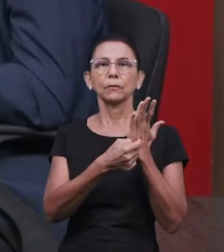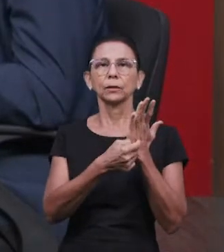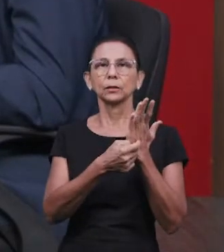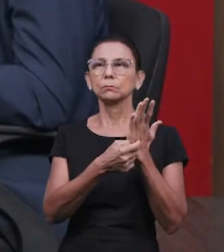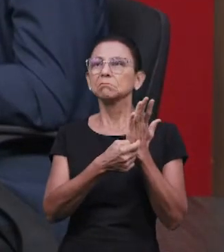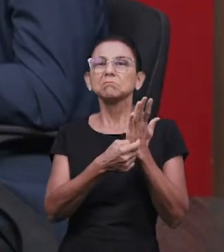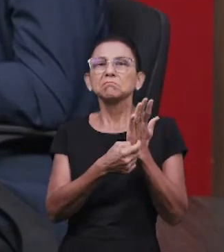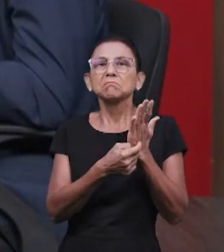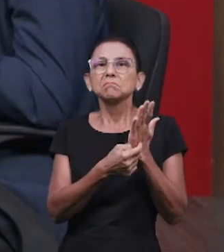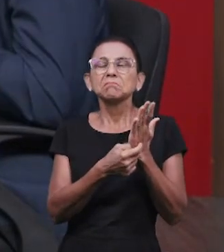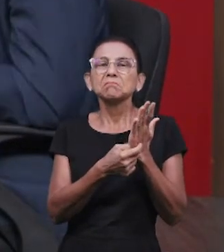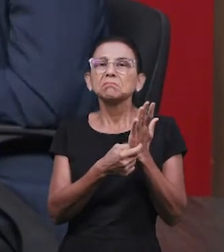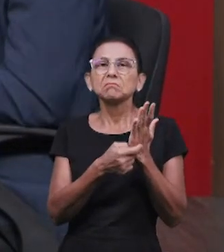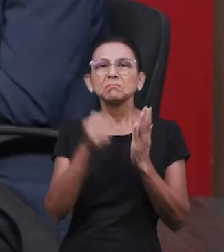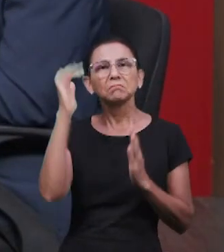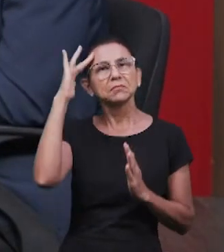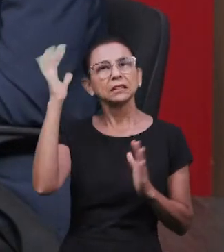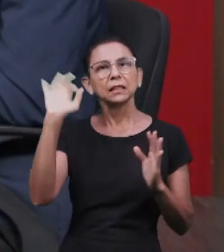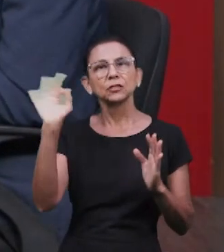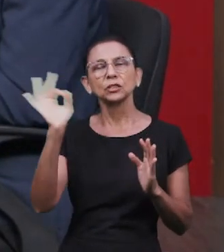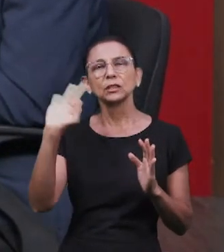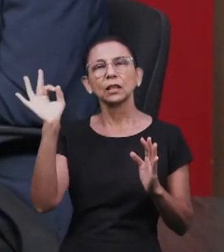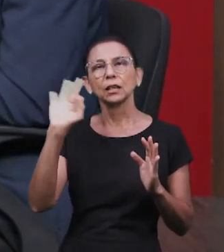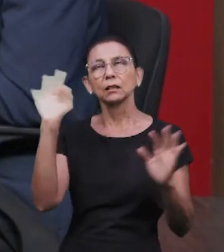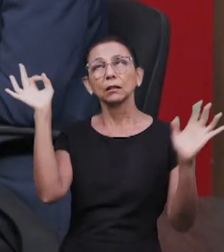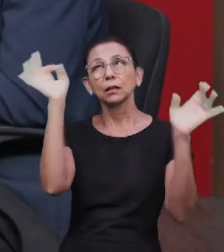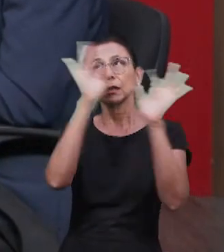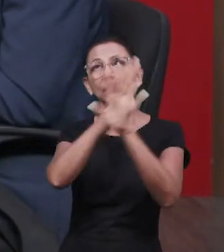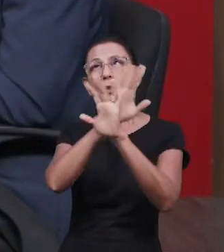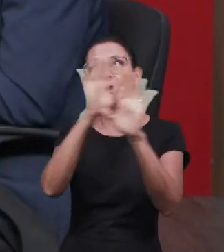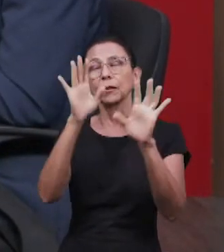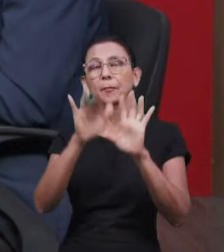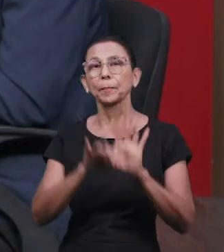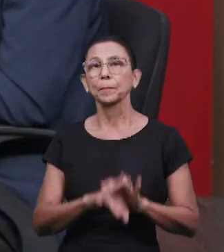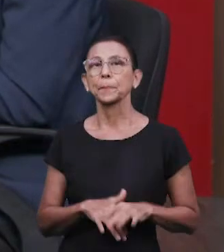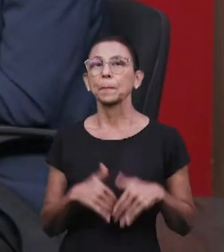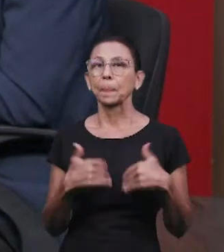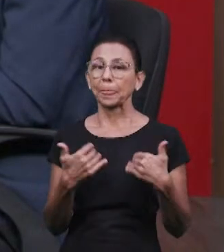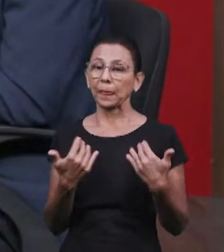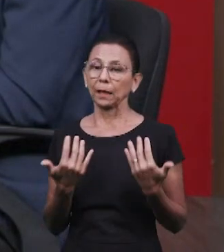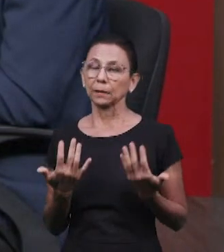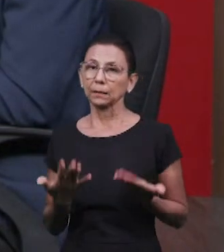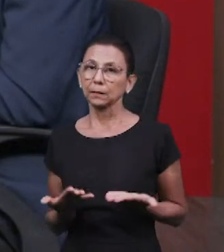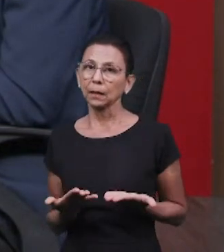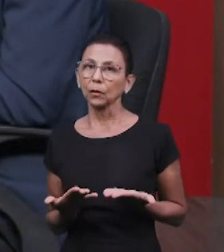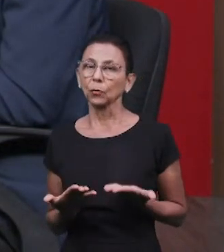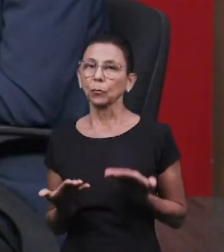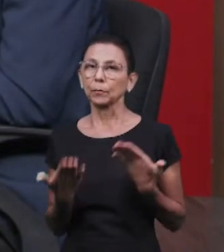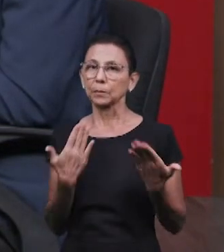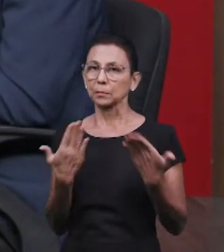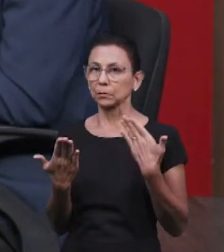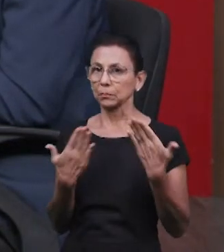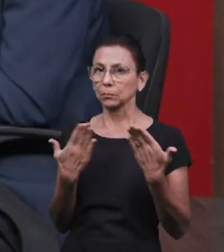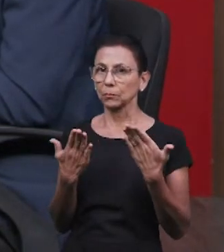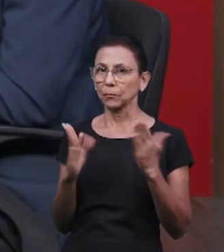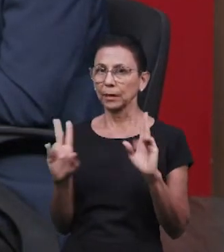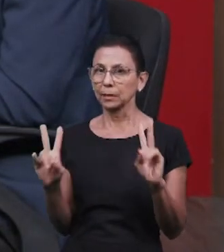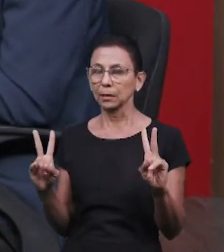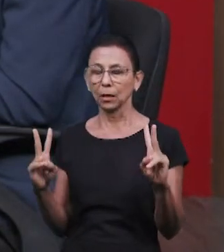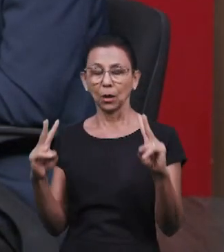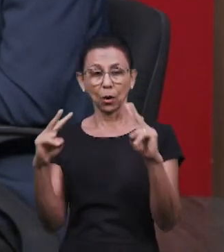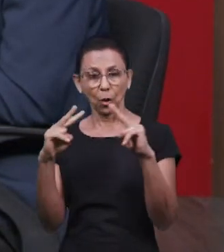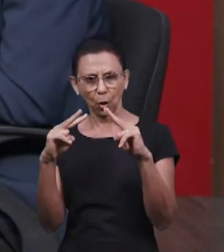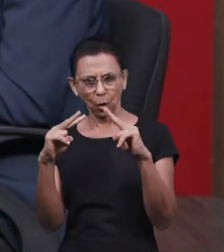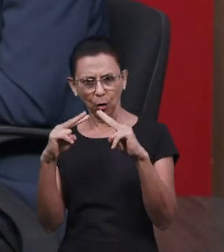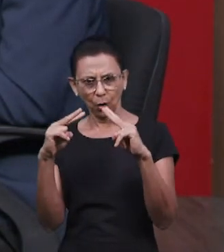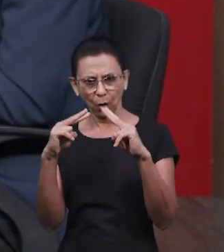uma metáfora para eles vai passar despercebido a ordem dada. Então, esse diálogo, né, essa aproximação de olhar no olho, de dizer para